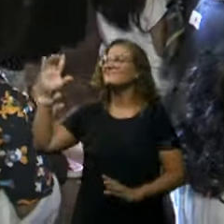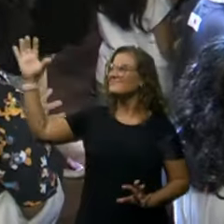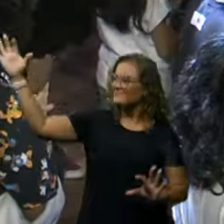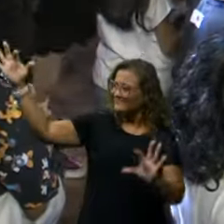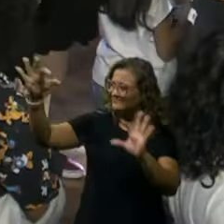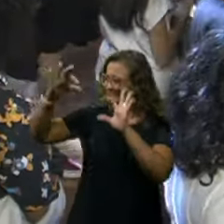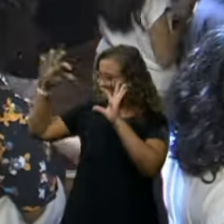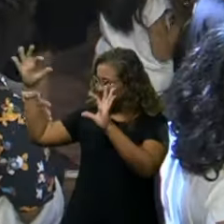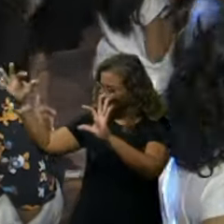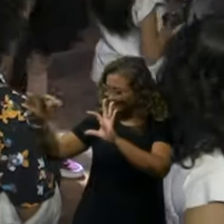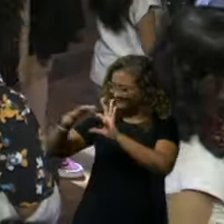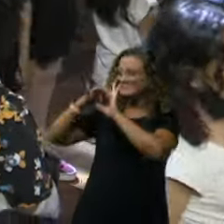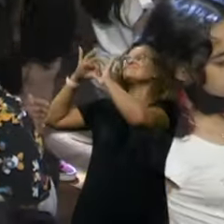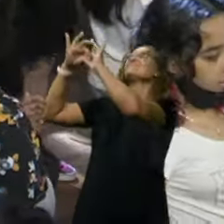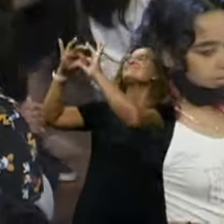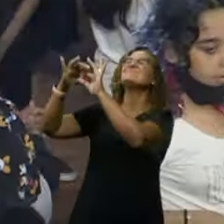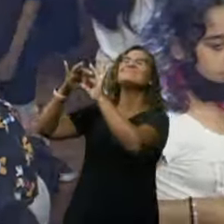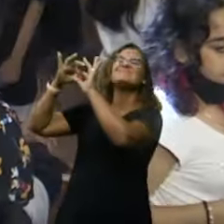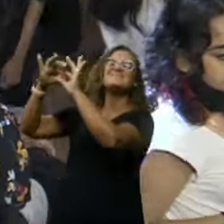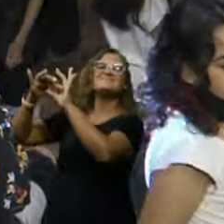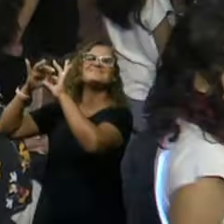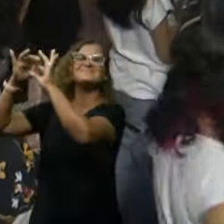e pensa